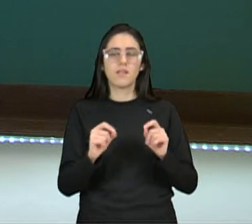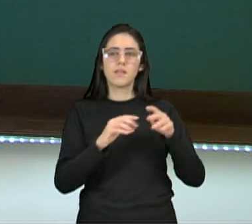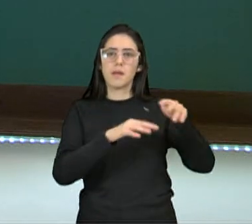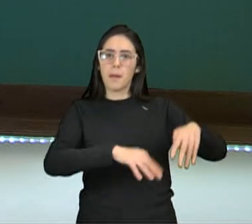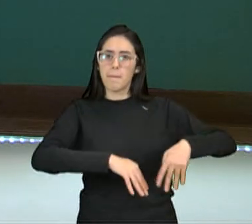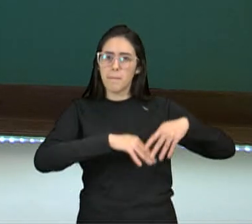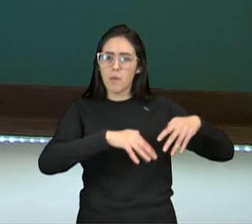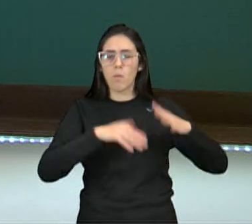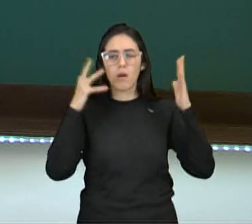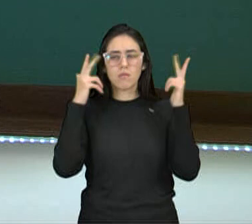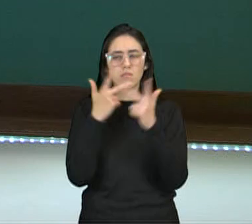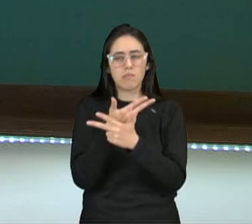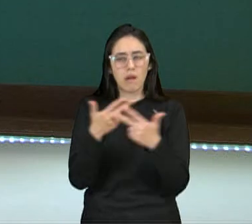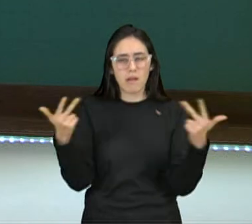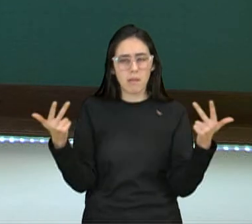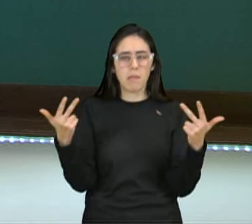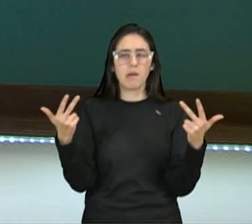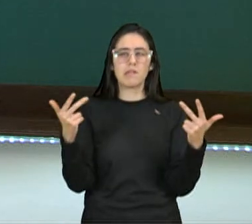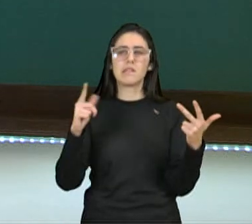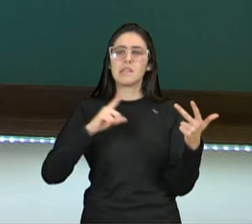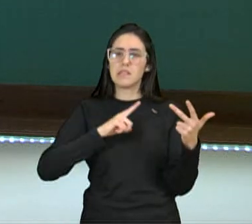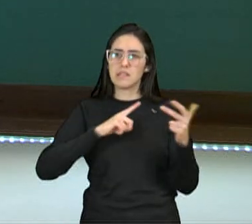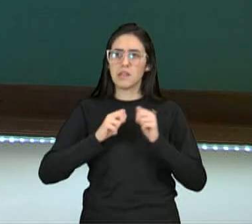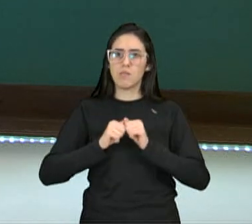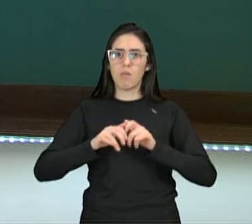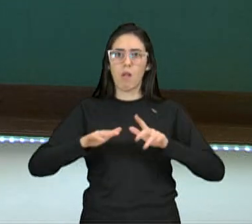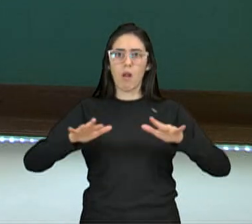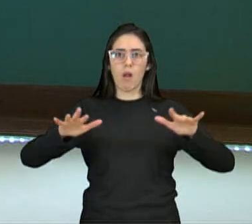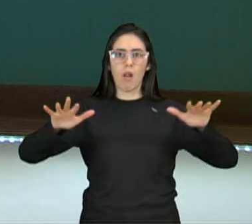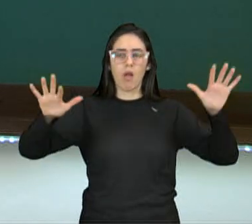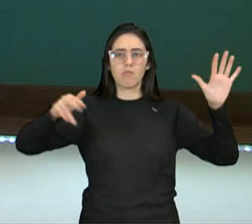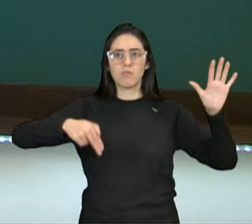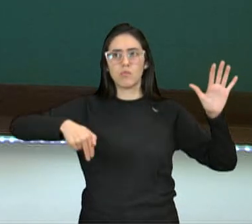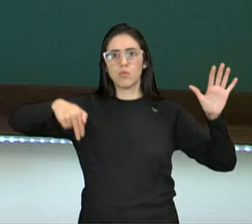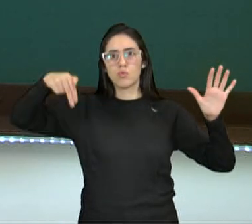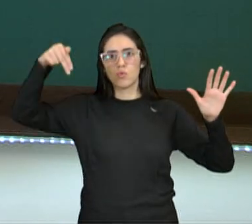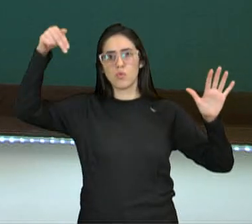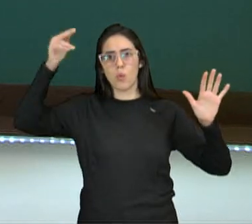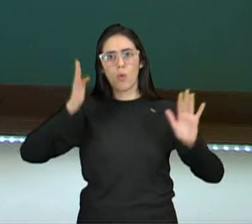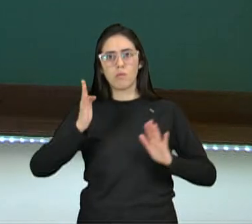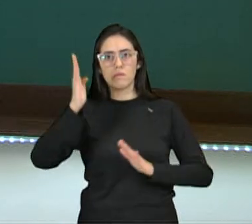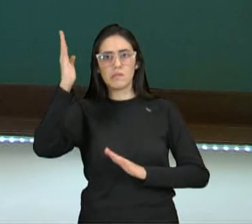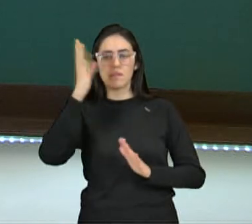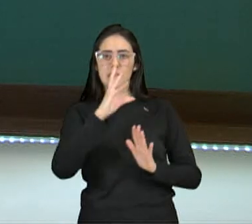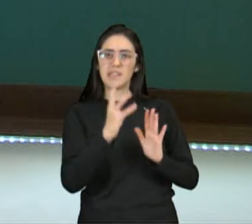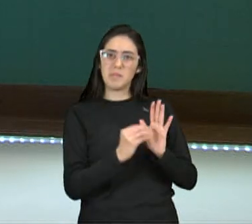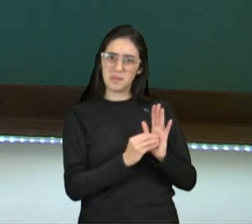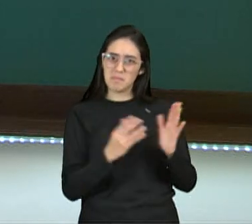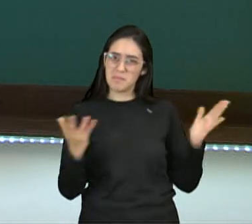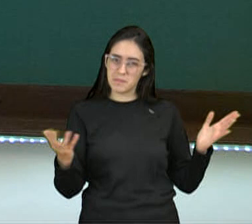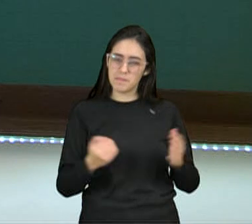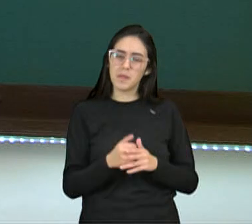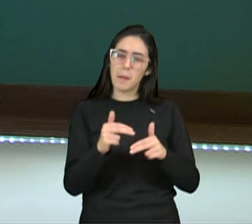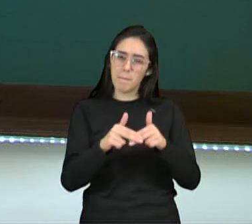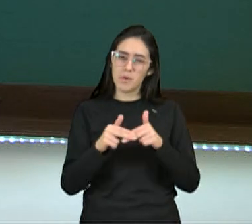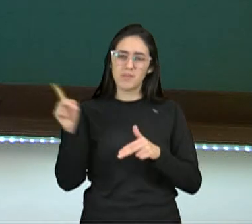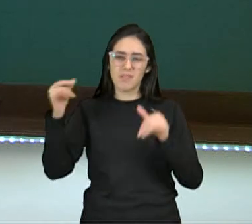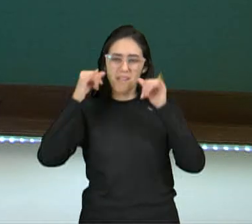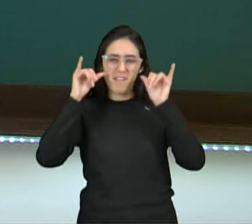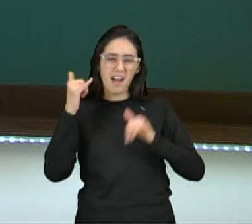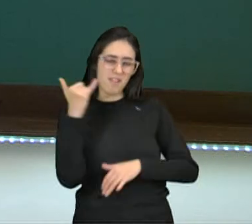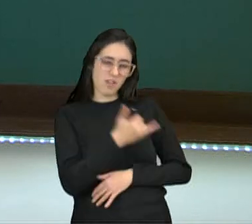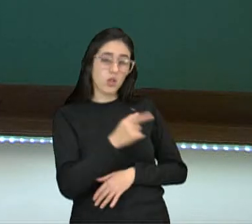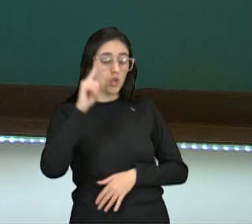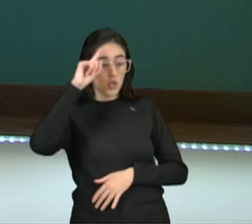pecuária, criação de animais, que está se expandindo em direção à floresta amazônica, né? Por isso que ela coloca ali, né, um